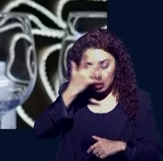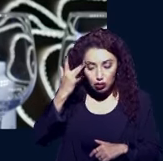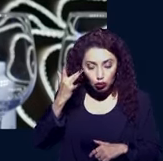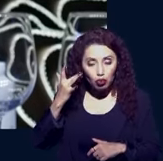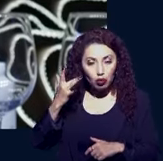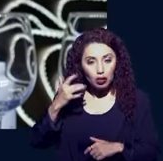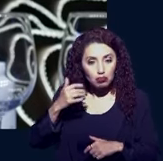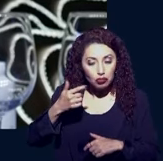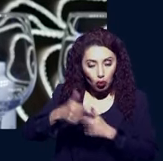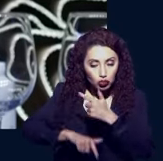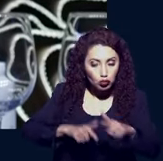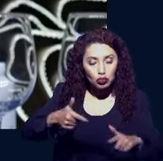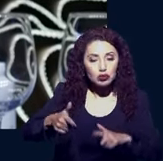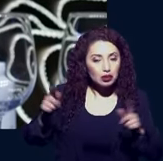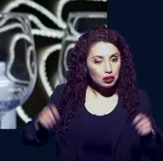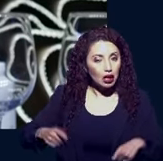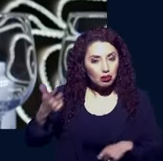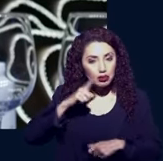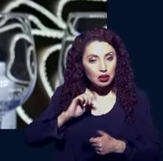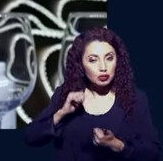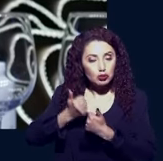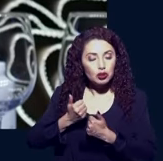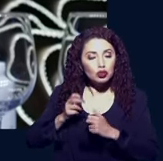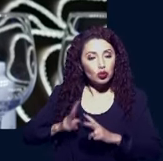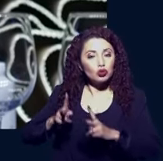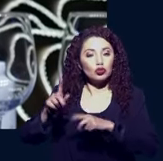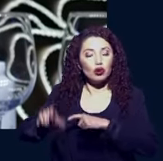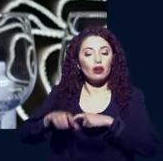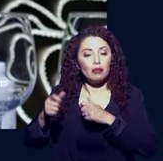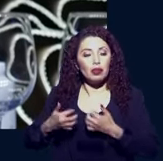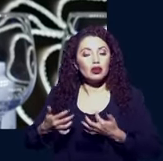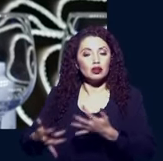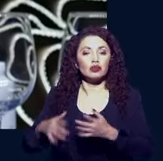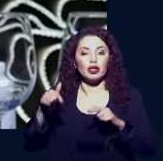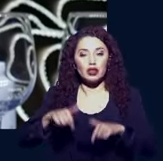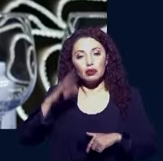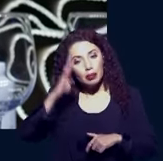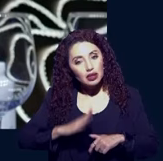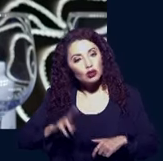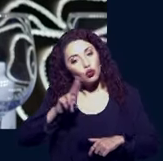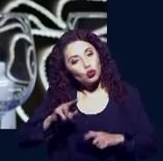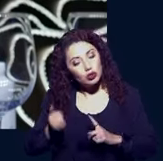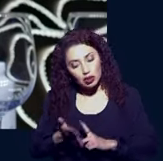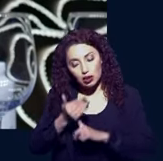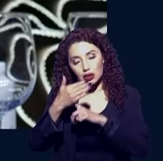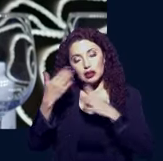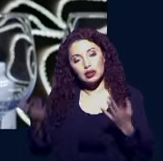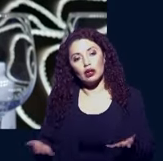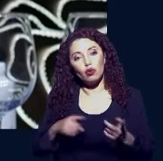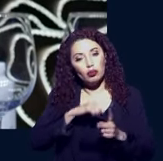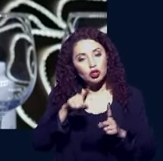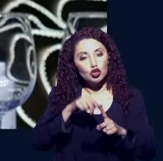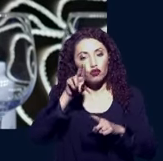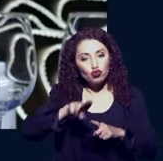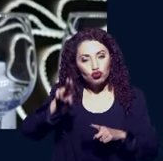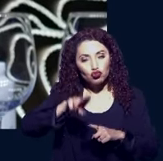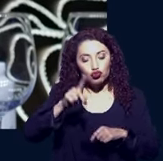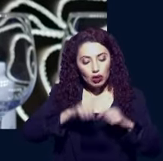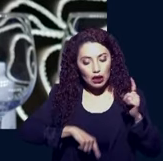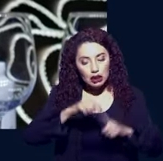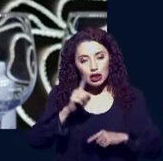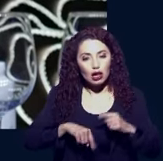propensão ao uso de tecnologia muito maior no Brasil então a intenção de usar bioinsumos eh